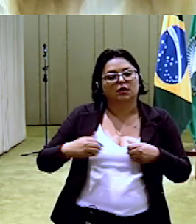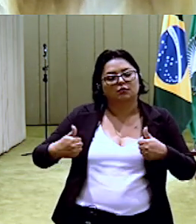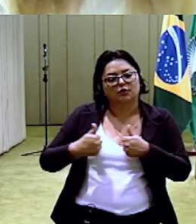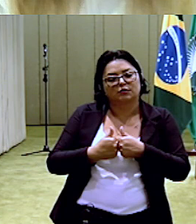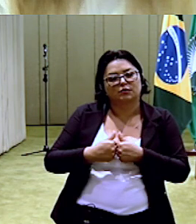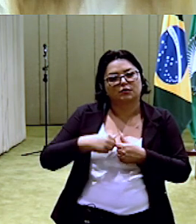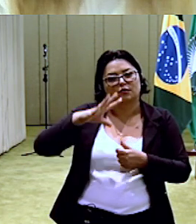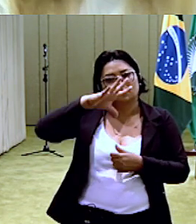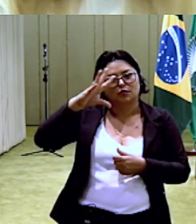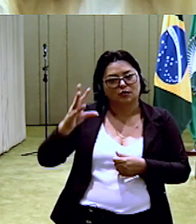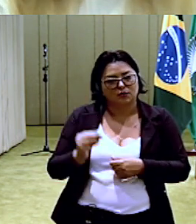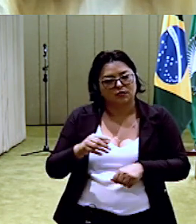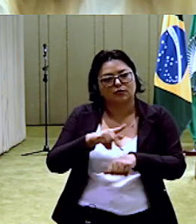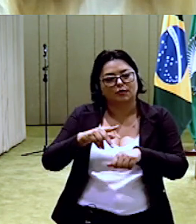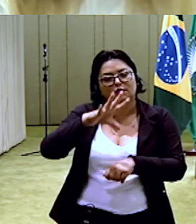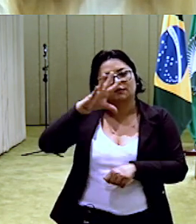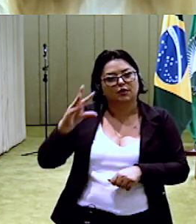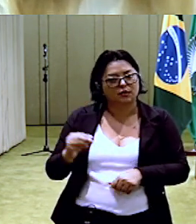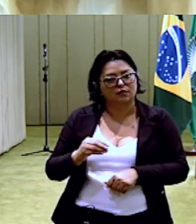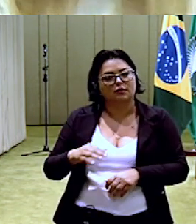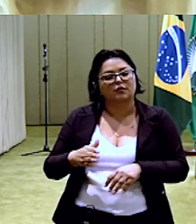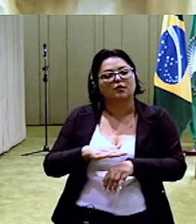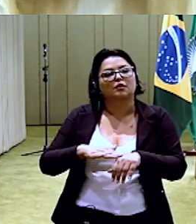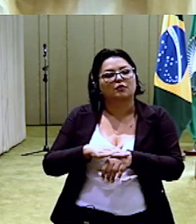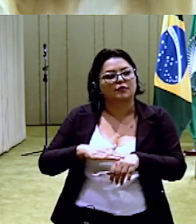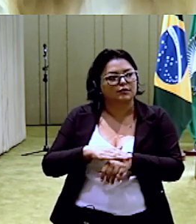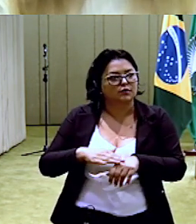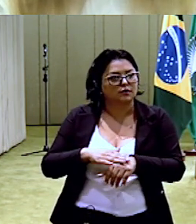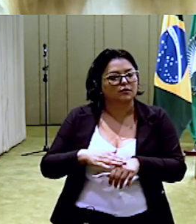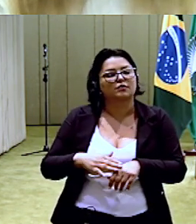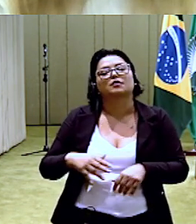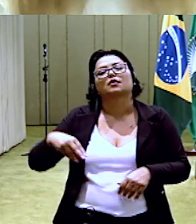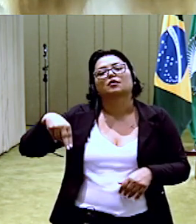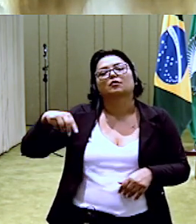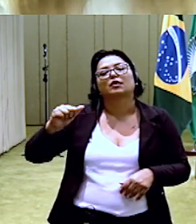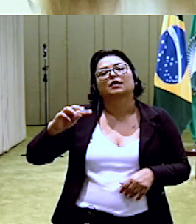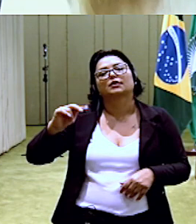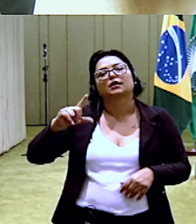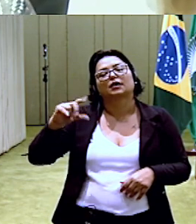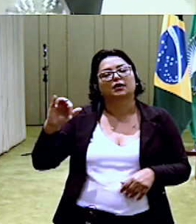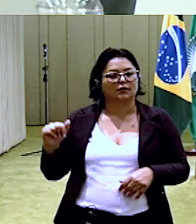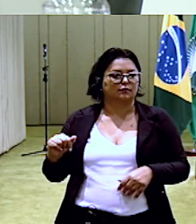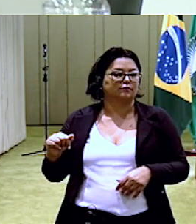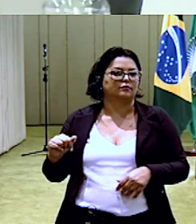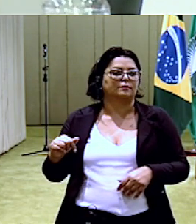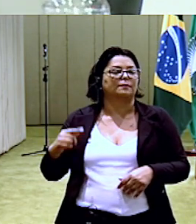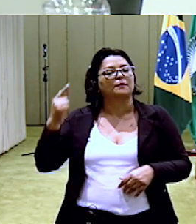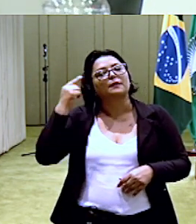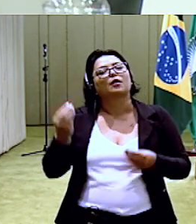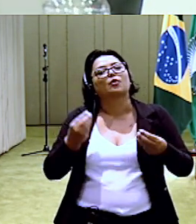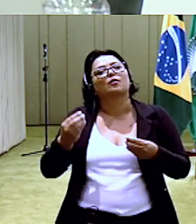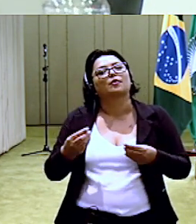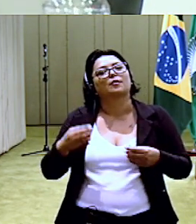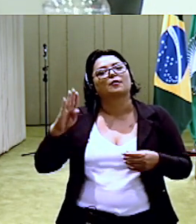com o continente africano, com os países africanos. E conversando agora com a senhora Natália Dias, pensamos na possibilidade,